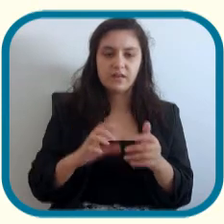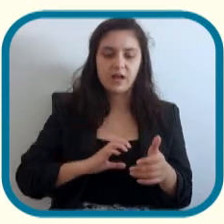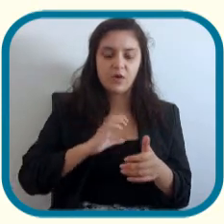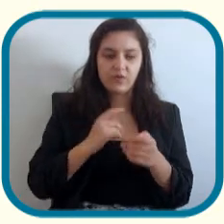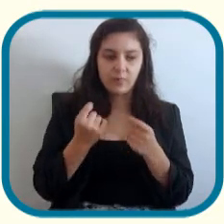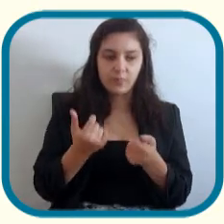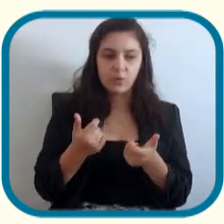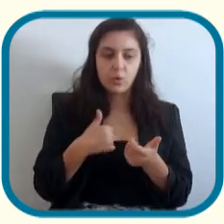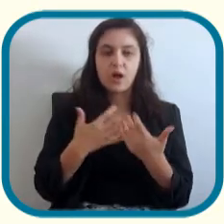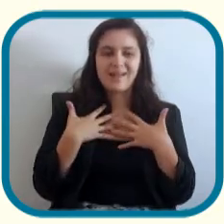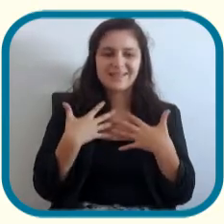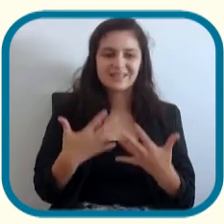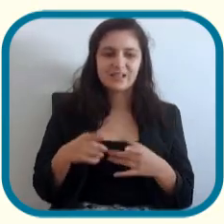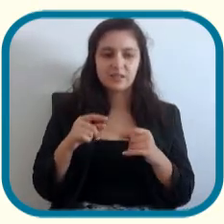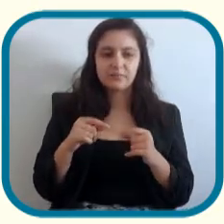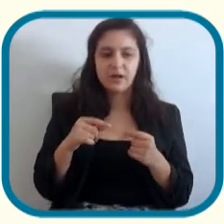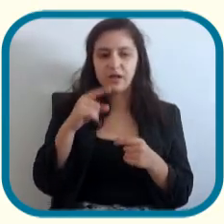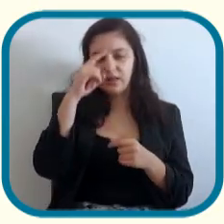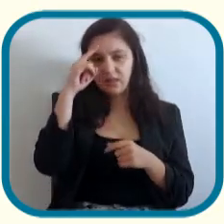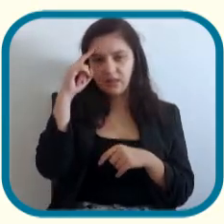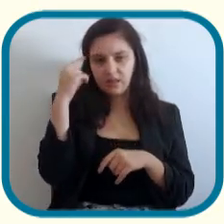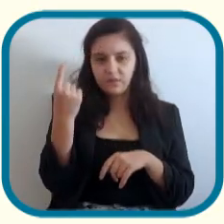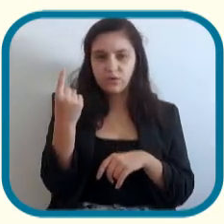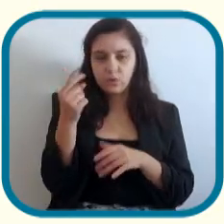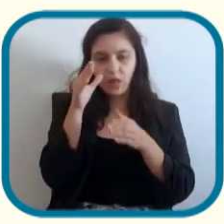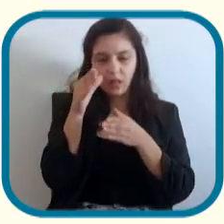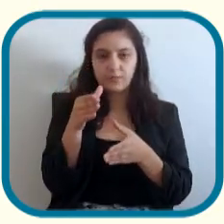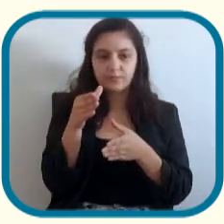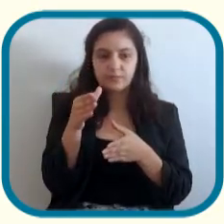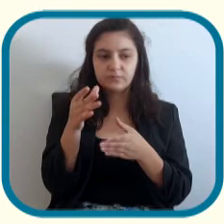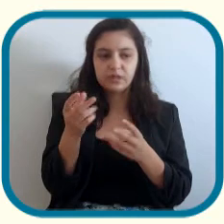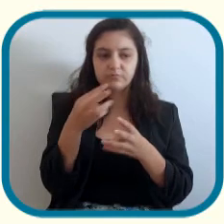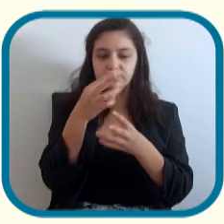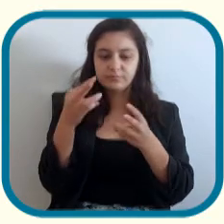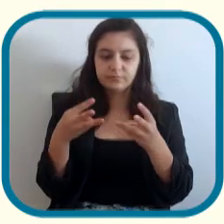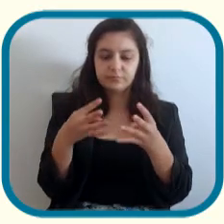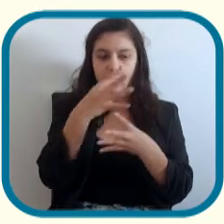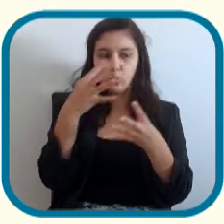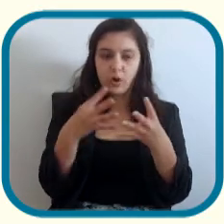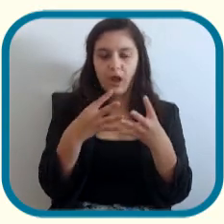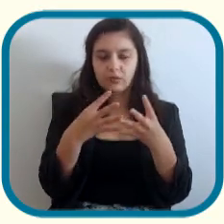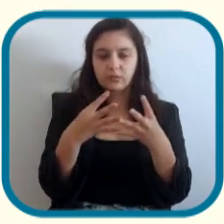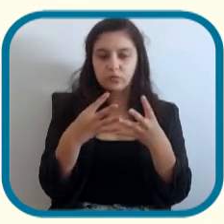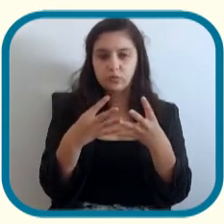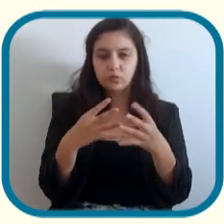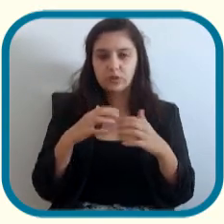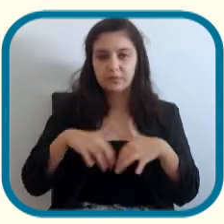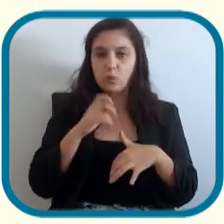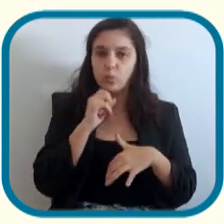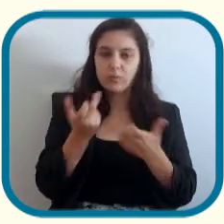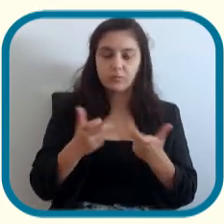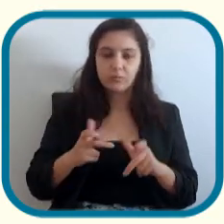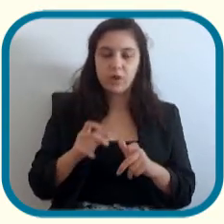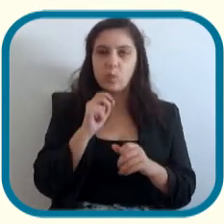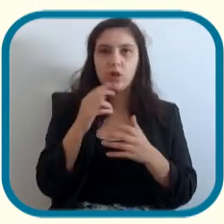de energia, baixa autoestima, cansaço e dificuldade de concentração. Estes são alguns dos sintomas